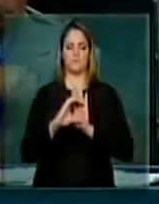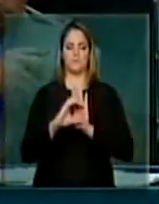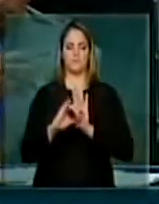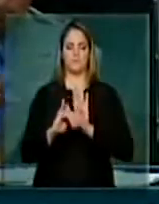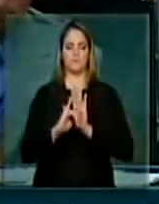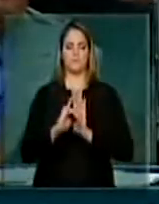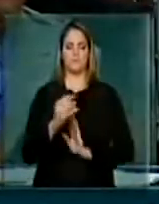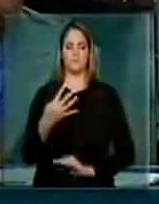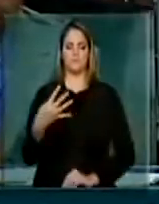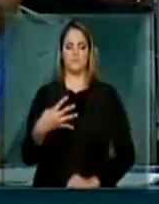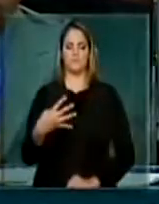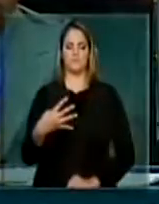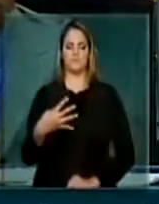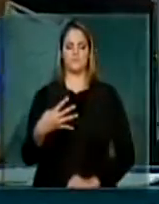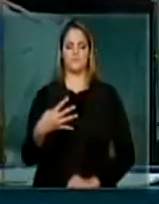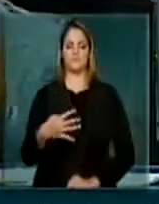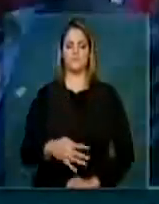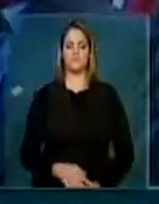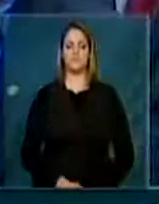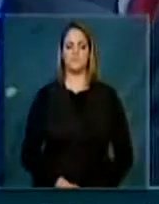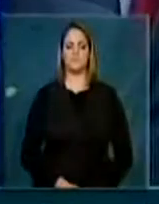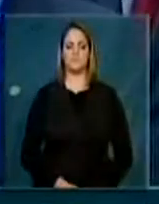4º, para o bom vernáculo.